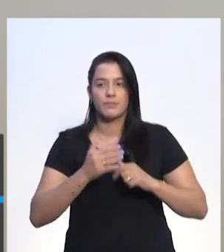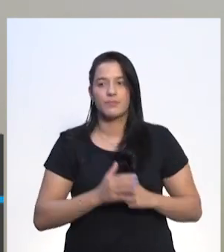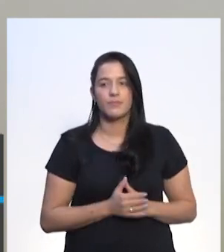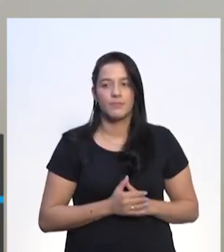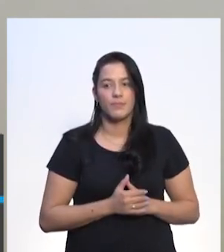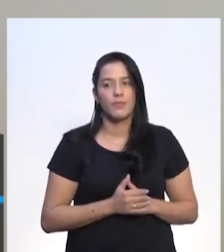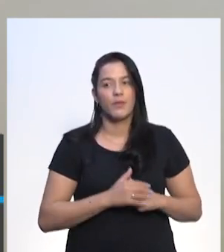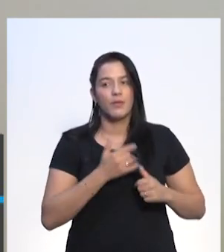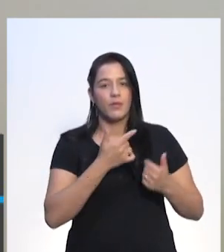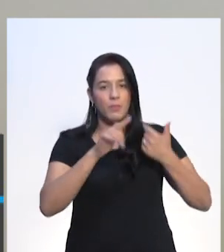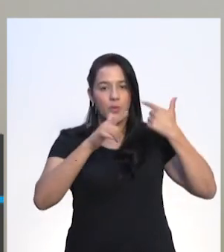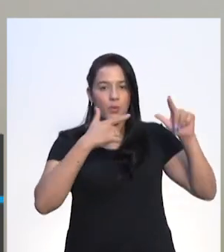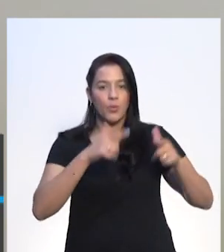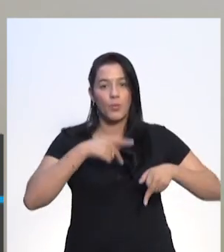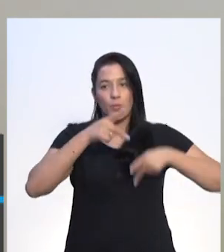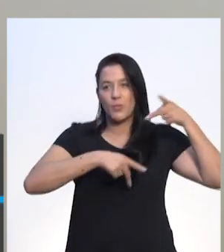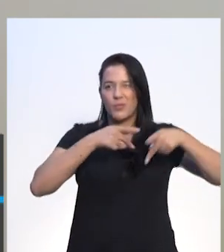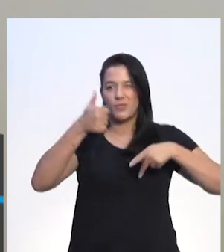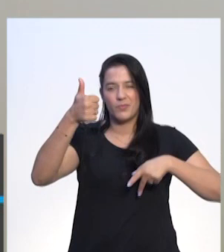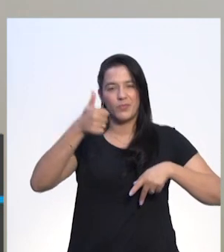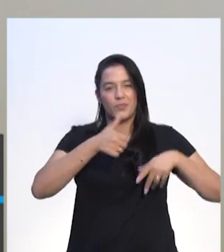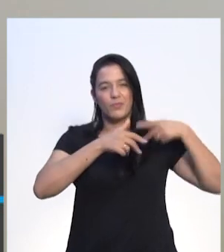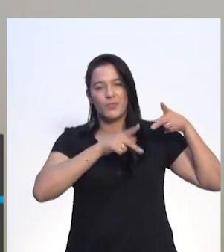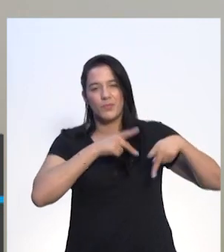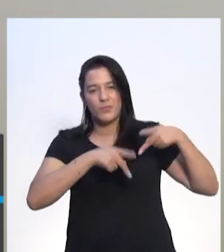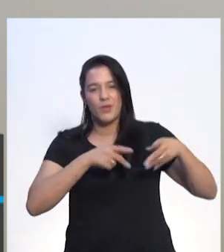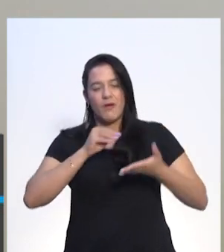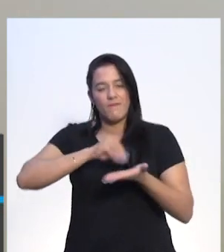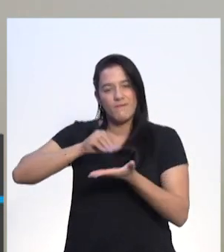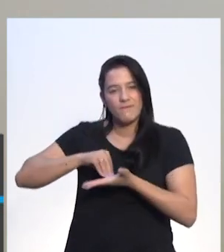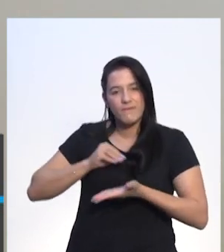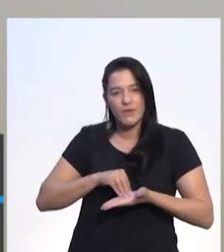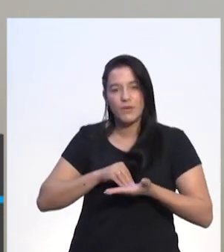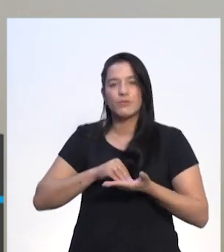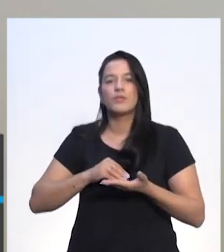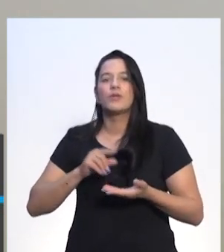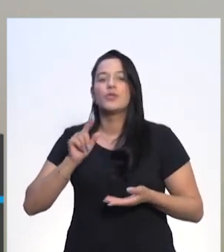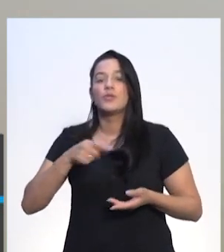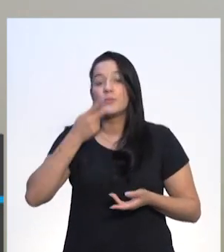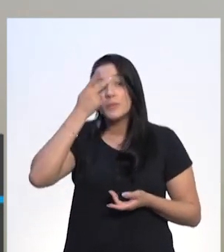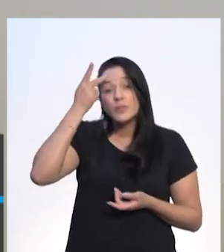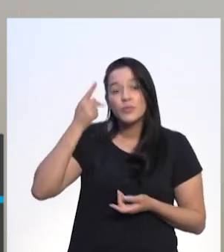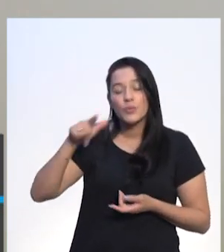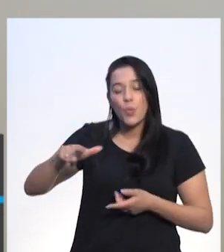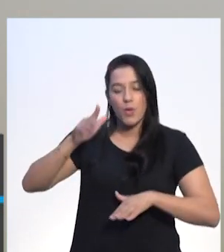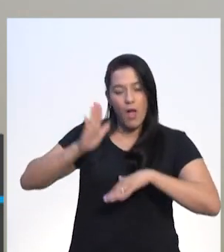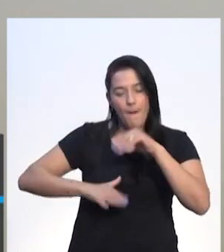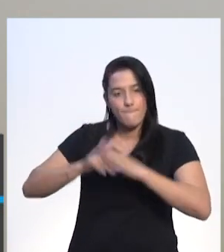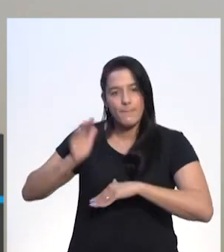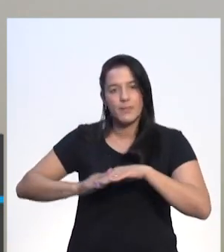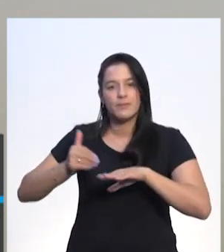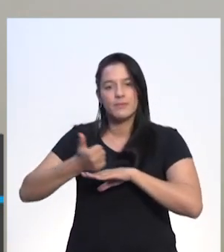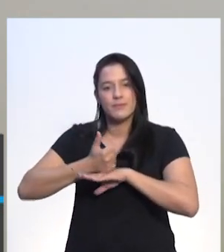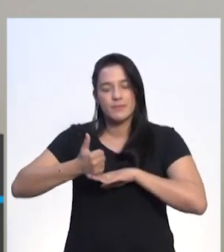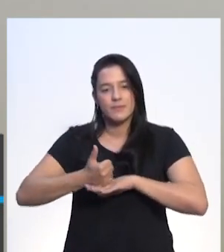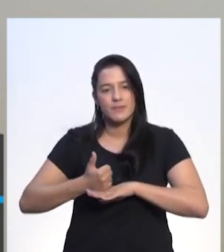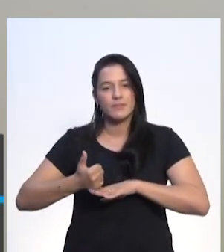questões relativas à superpopulação, a falta de mão de obra qualificada, as faltas